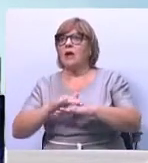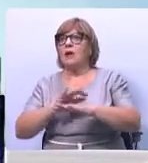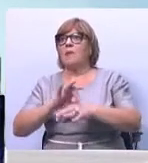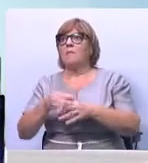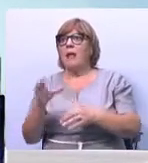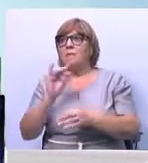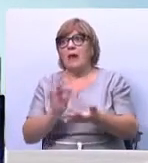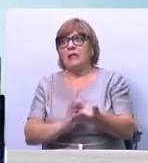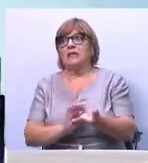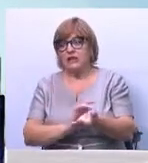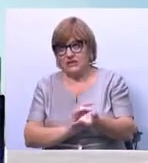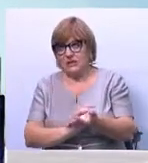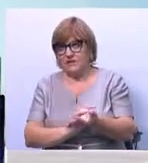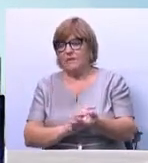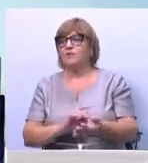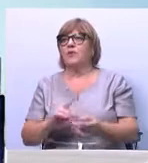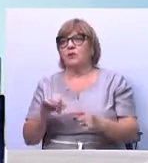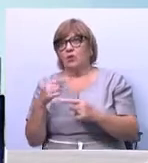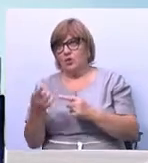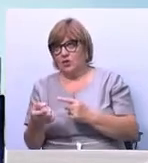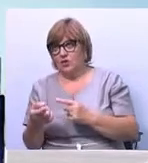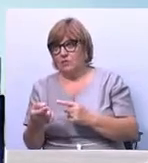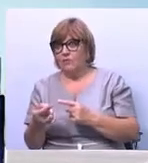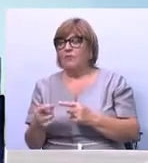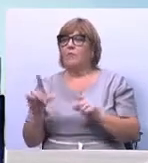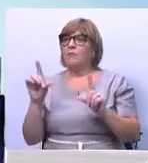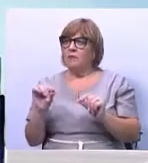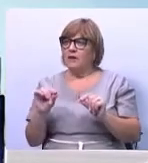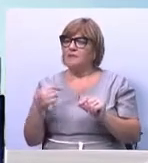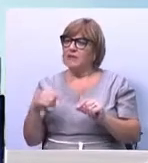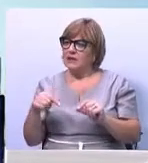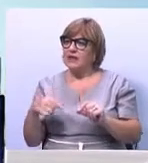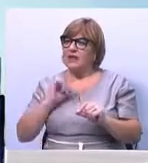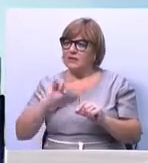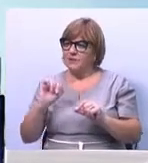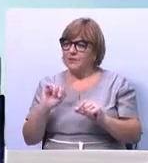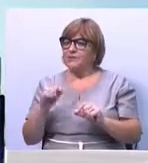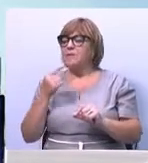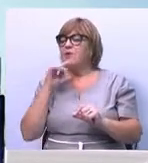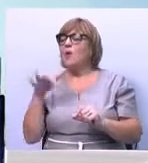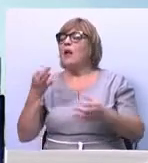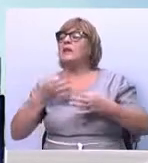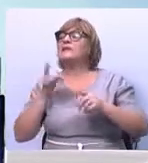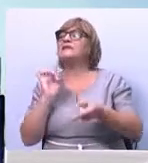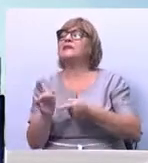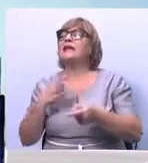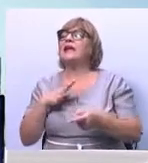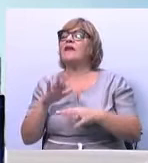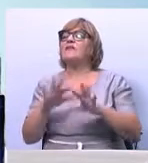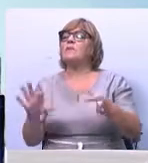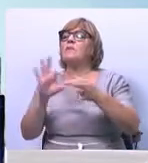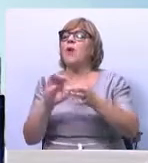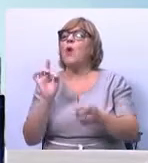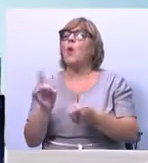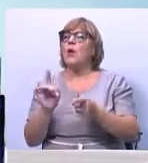pele é muito mais sensível do que outras. Para além disso, também temos que perceber qual é que é a terapêutica que estamos a querer pôr em